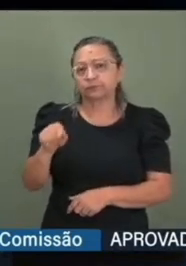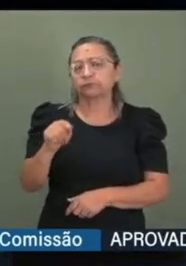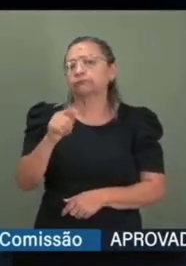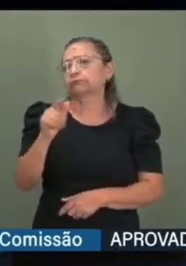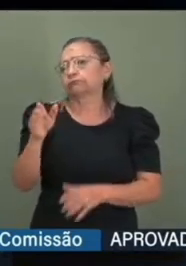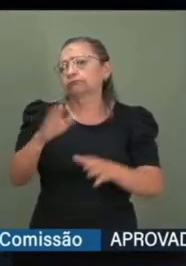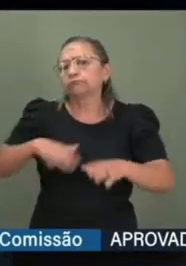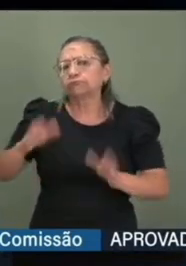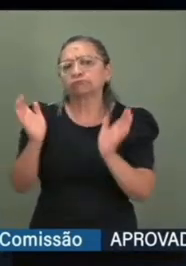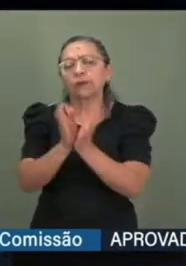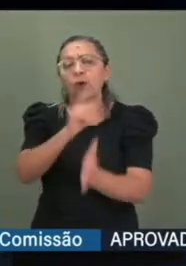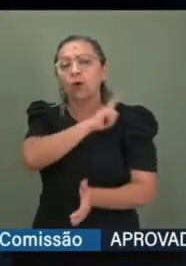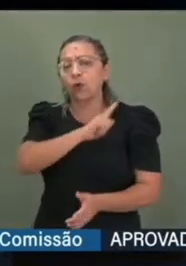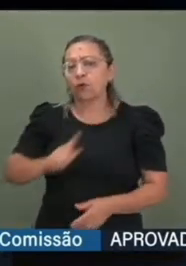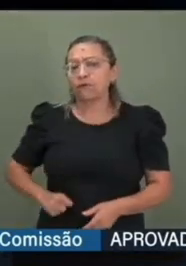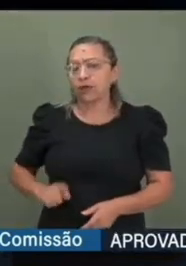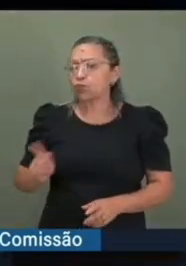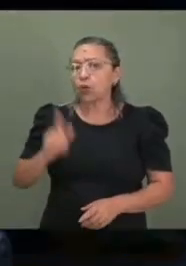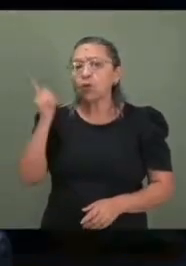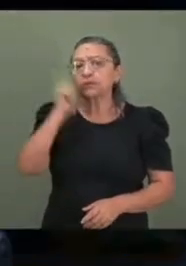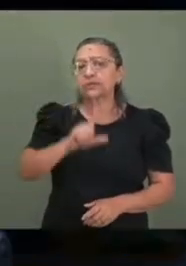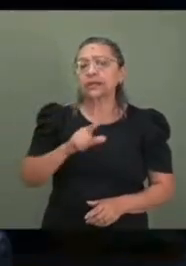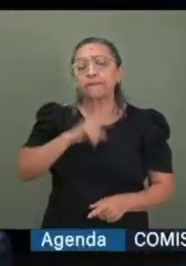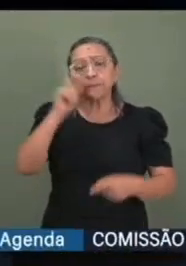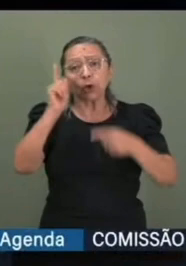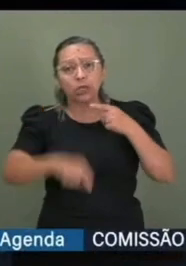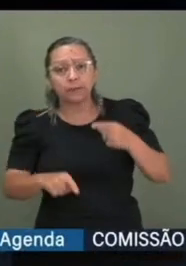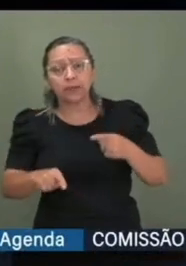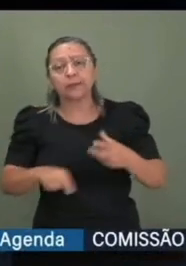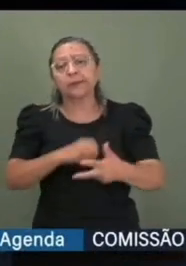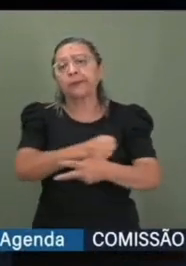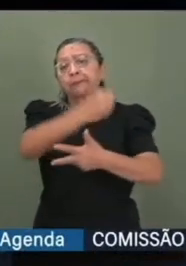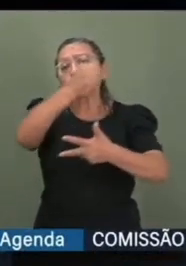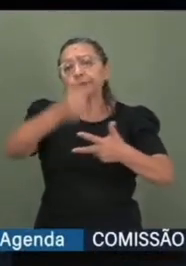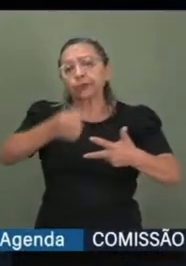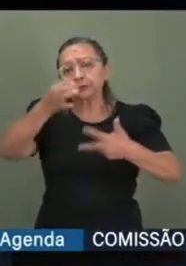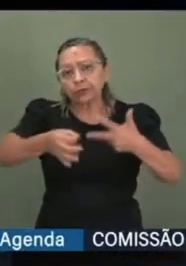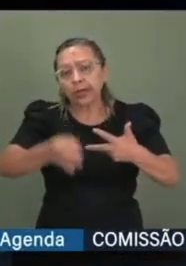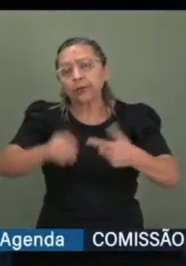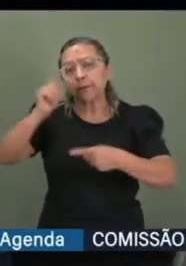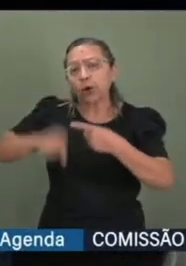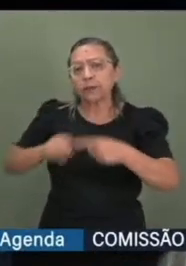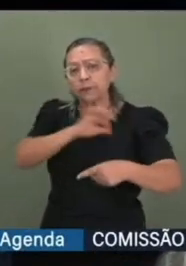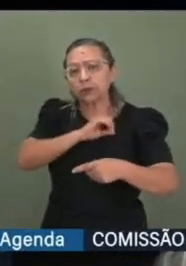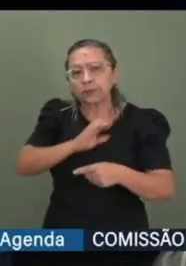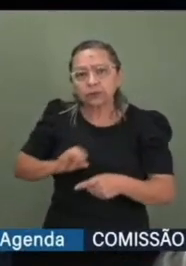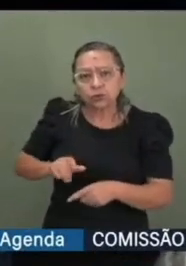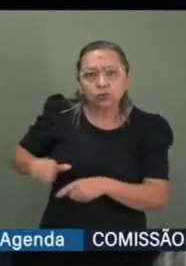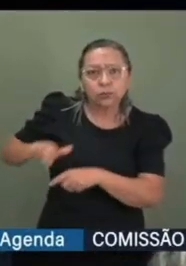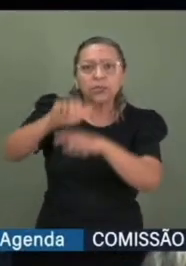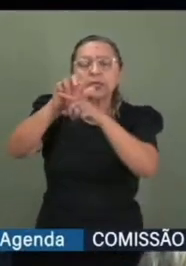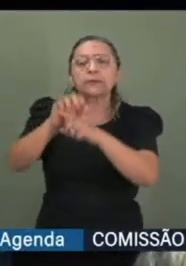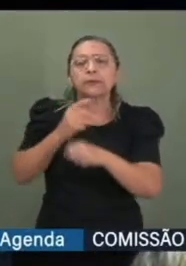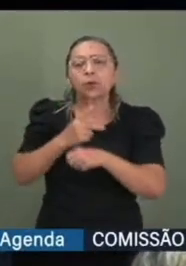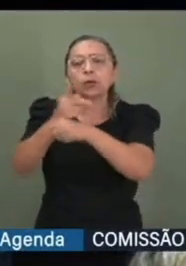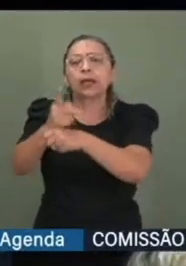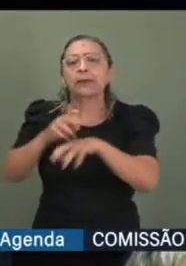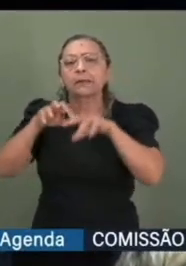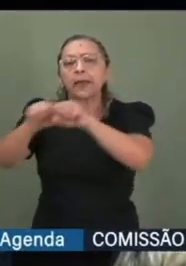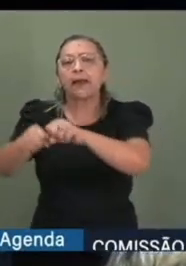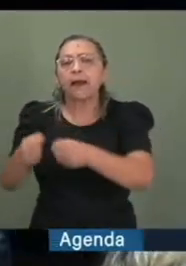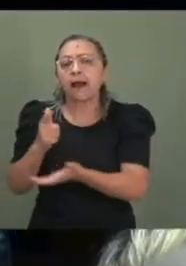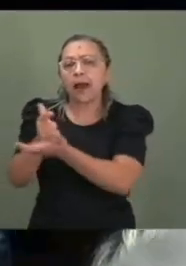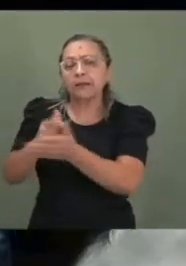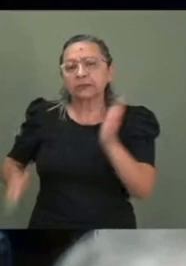não consegue que proíbe quando o poder judiciário proíbe a polícia de subir morro para desarmar bandido mas